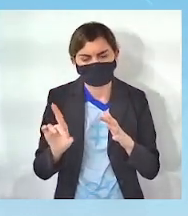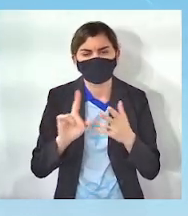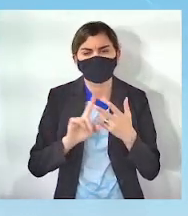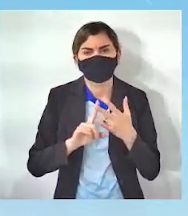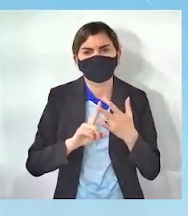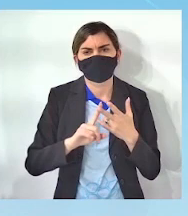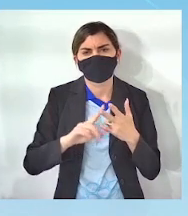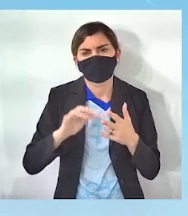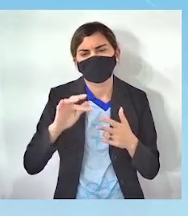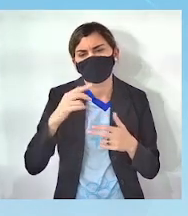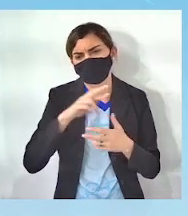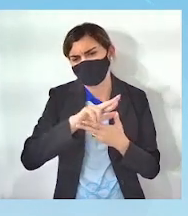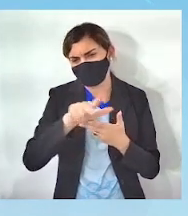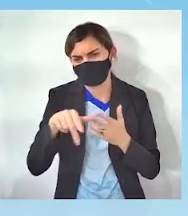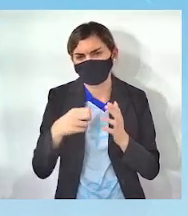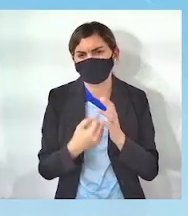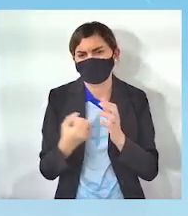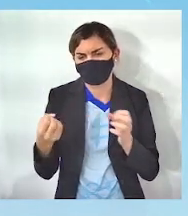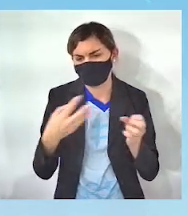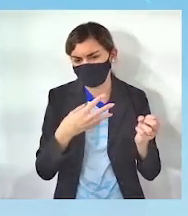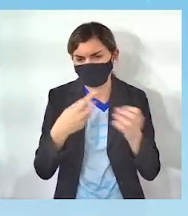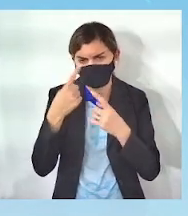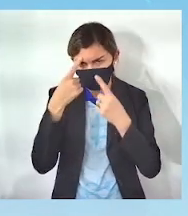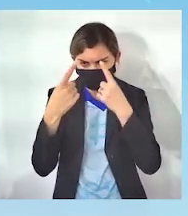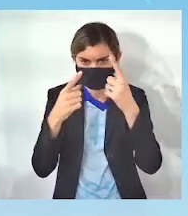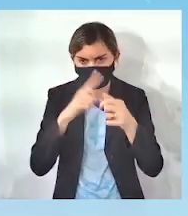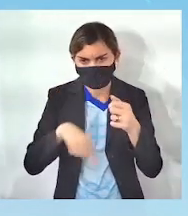aí também inovações para a ideia